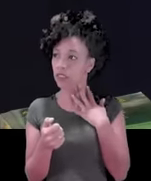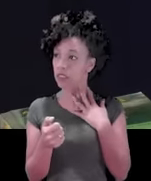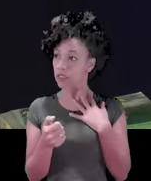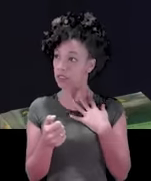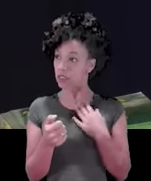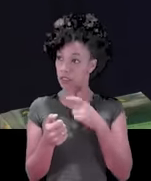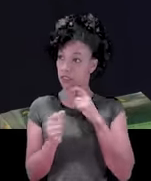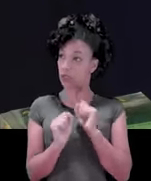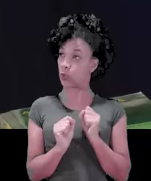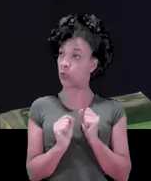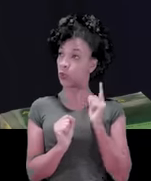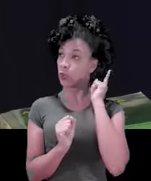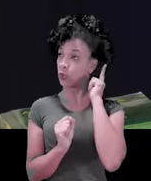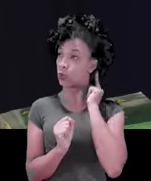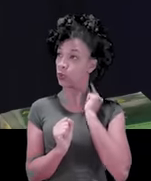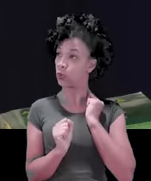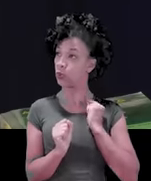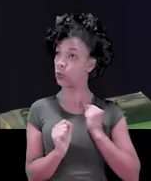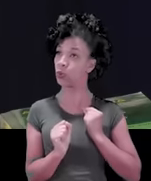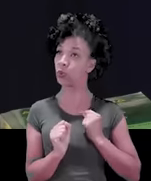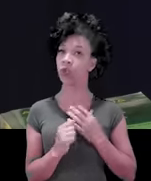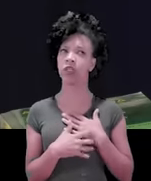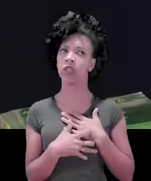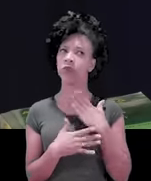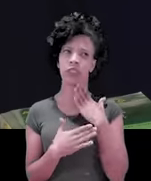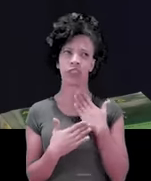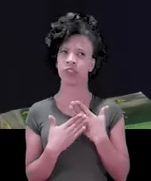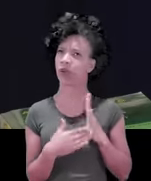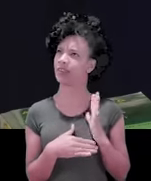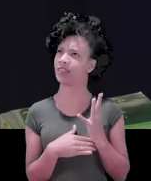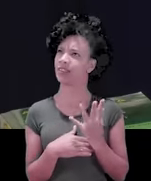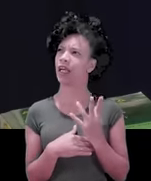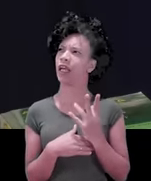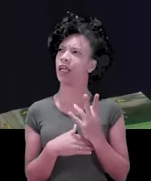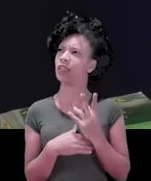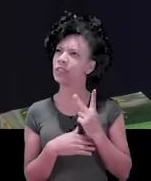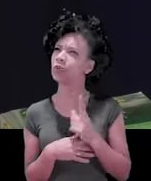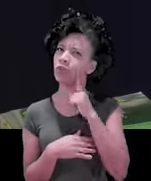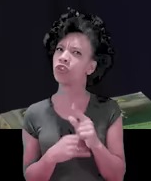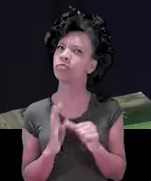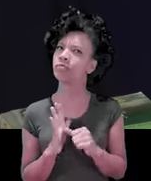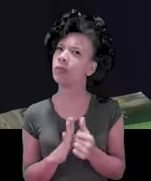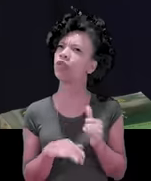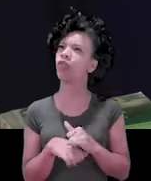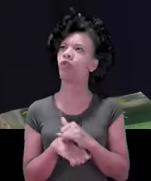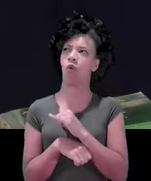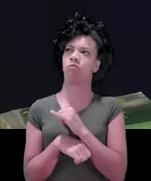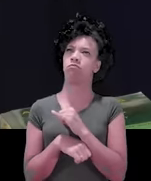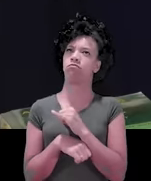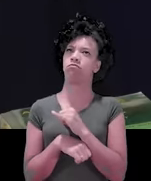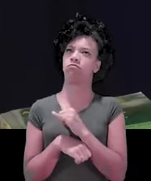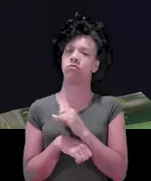pé e eu lembro princesa eu não acredito que está acontecendo segundo dia primeiro vou aqui cara